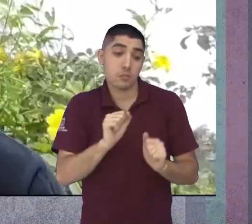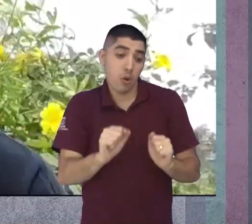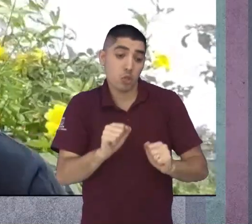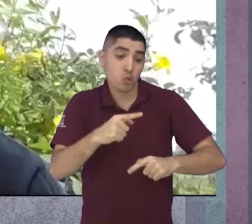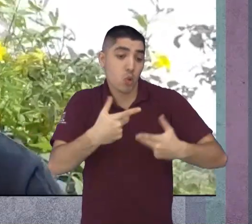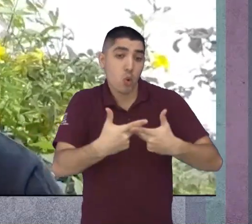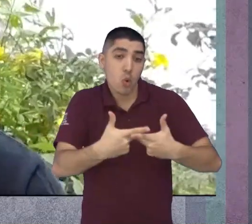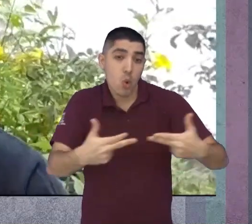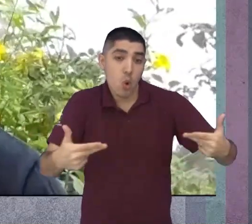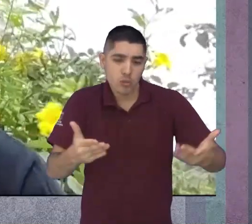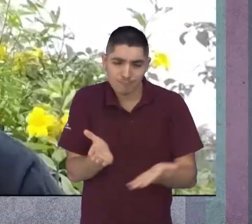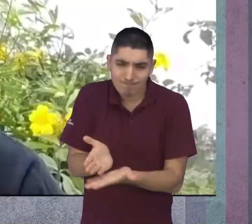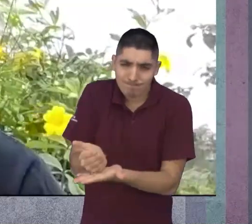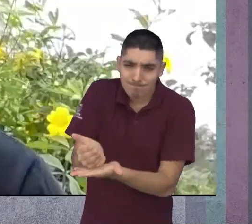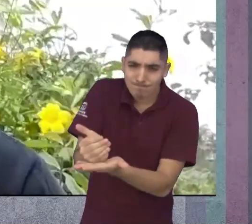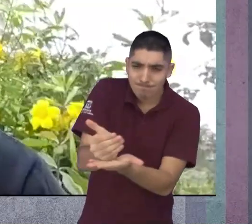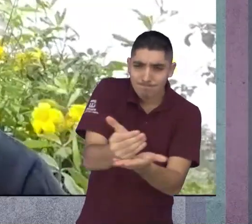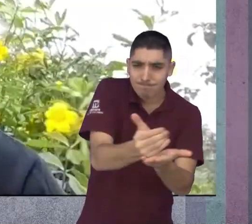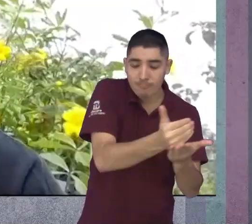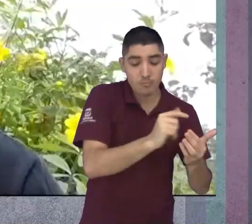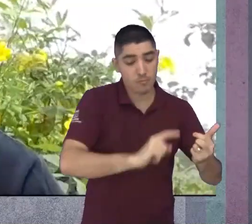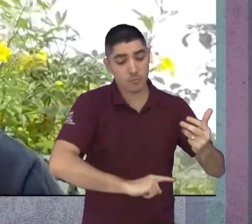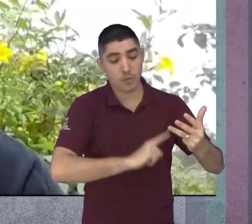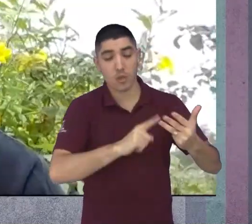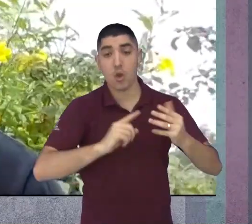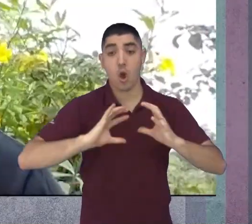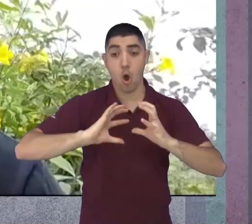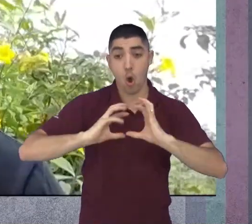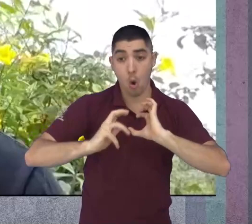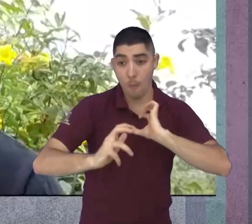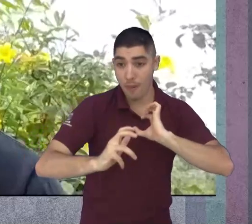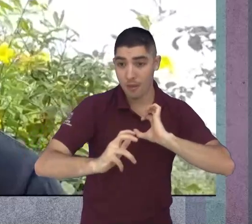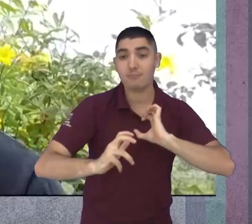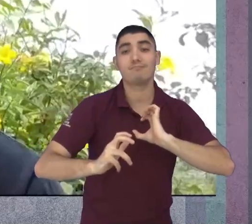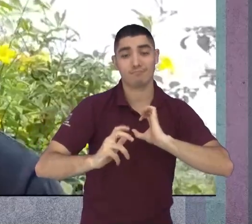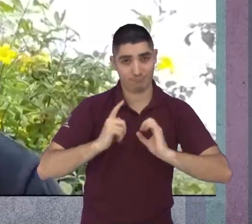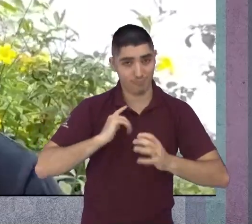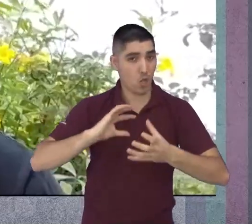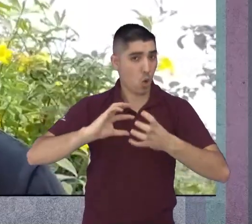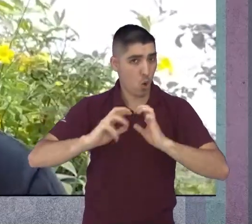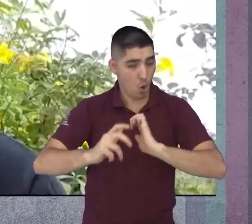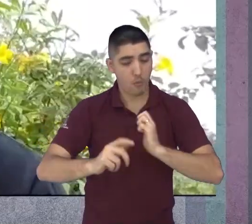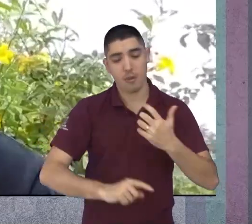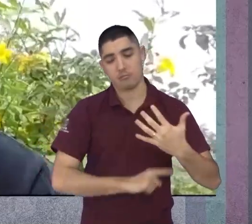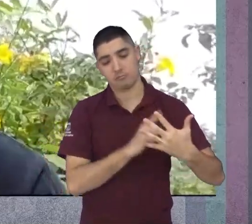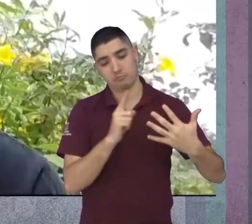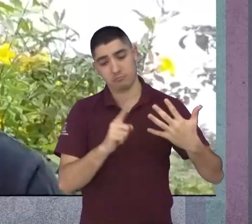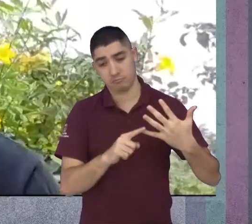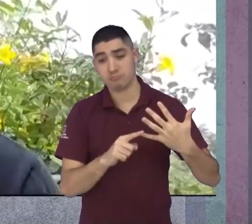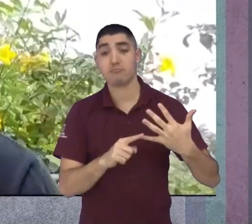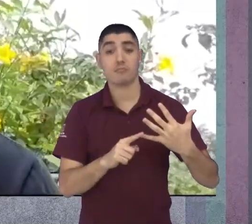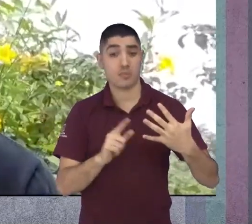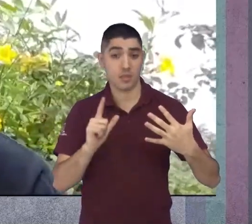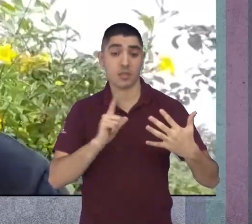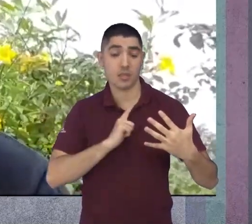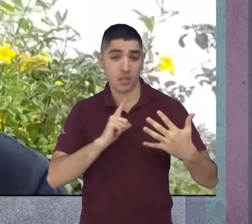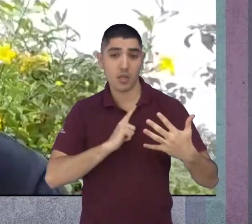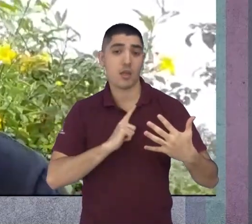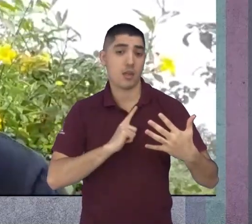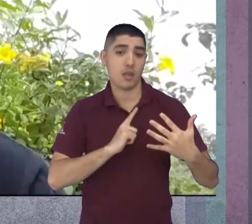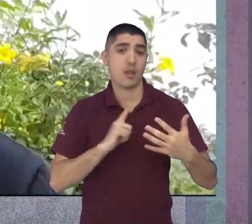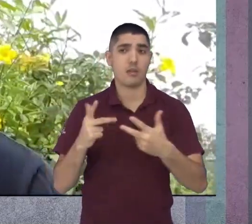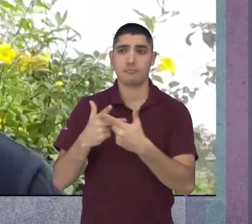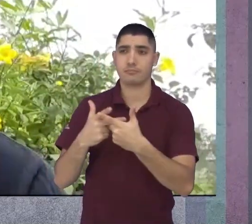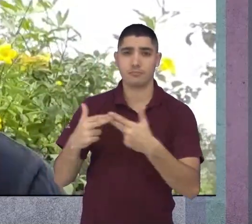um conjunto de obras, ou se, conjuntos arquitetônicos, como no caso São Luís de Paraitinga, né? A gente tem, além desse, também tem a Fazenda